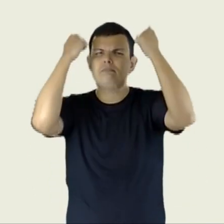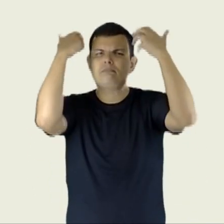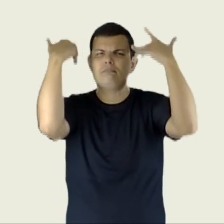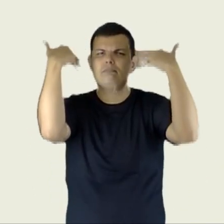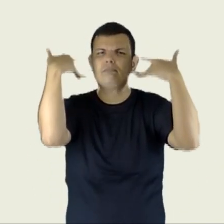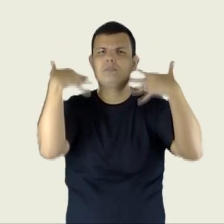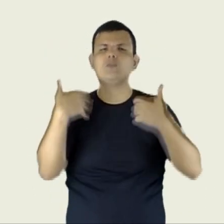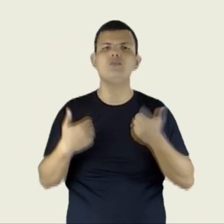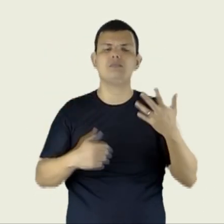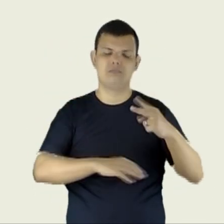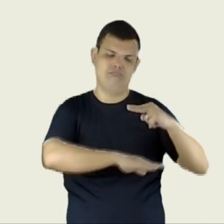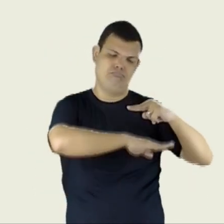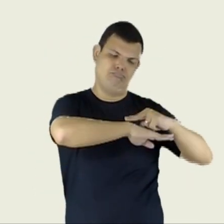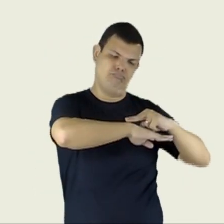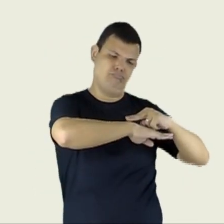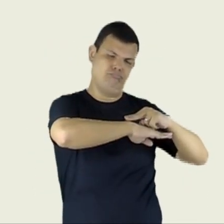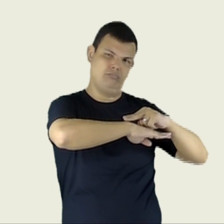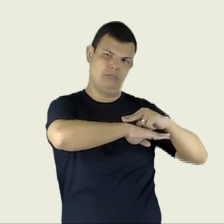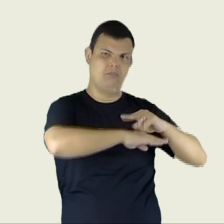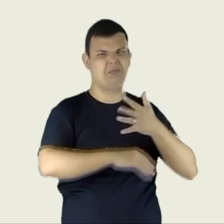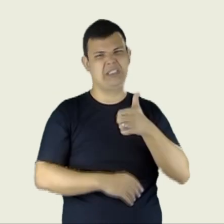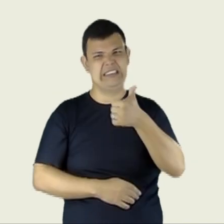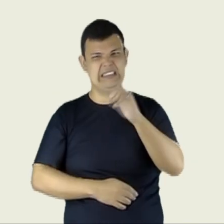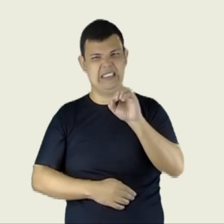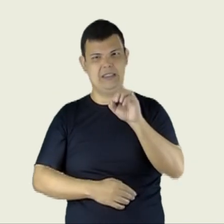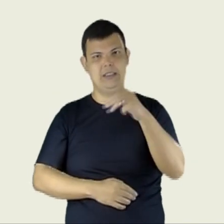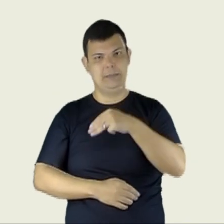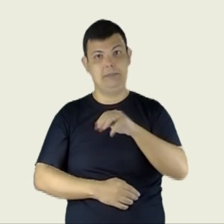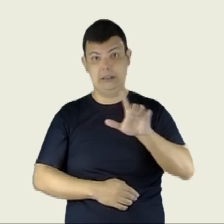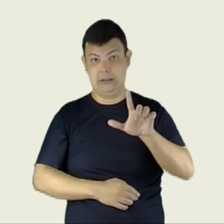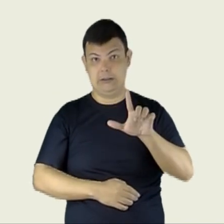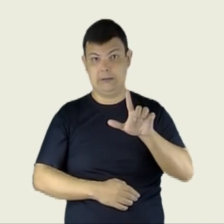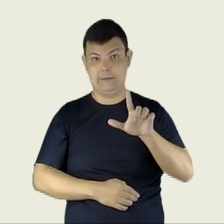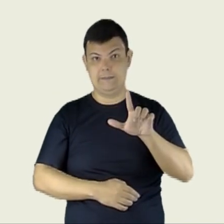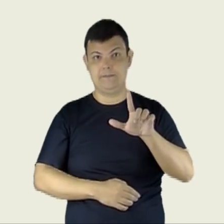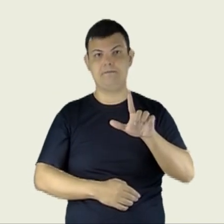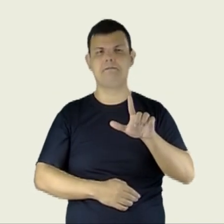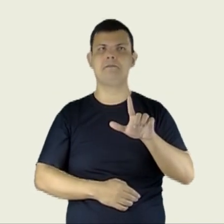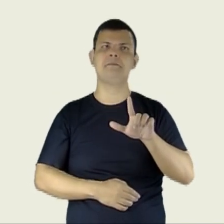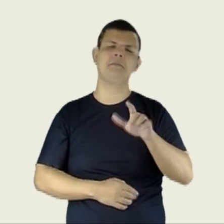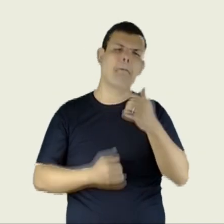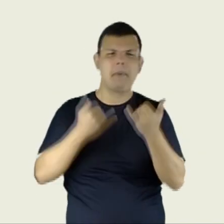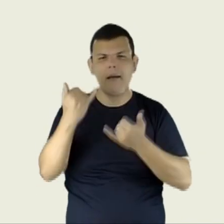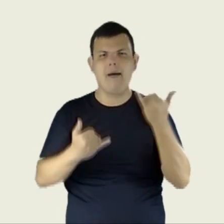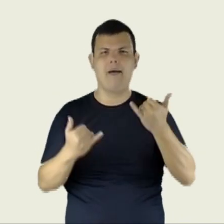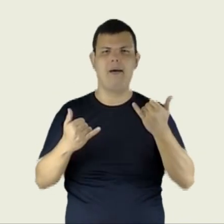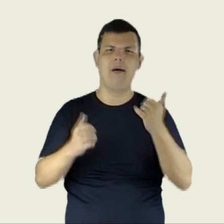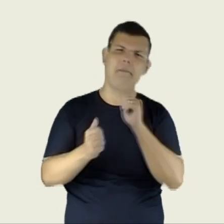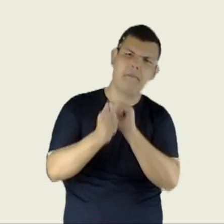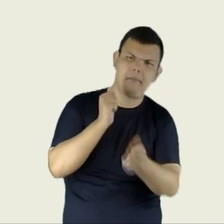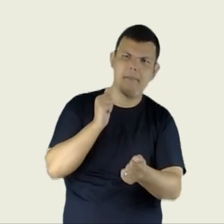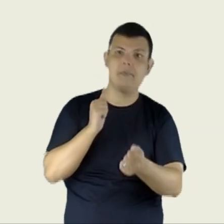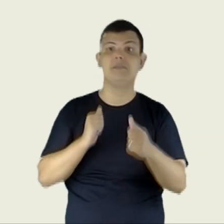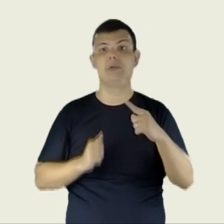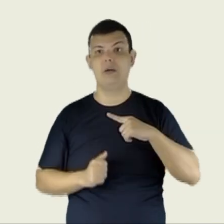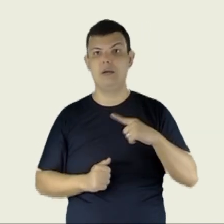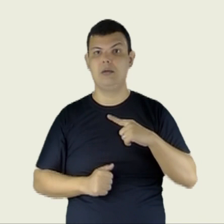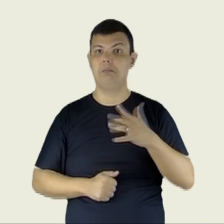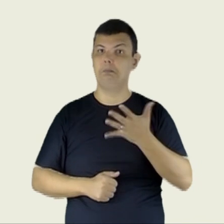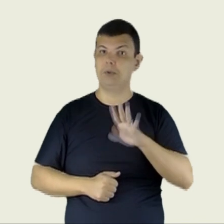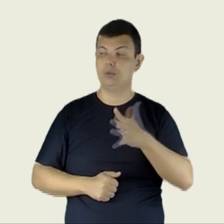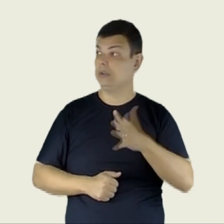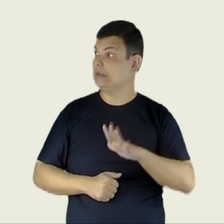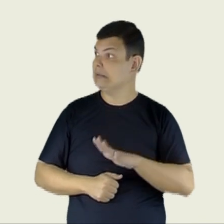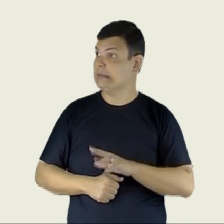Em repouso, a gente perde mais ou menos 100 ml. Quando a gente está correndo, brincando, fazendo uma atividade física, a gente